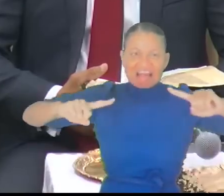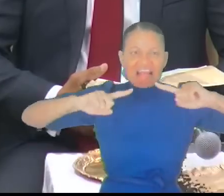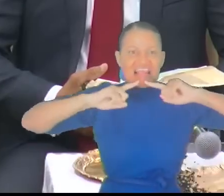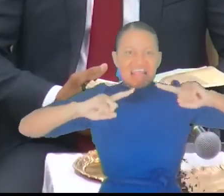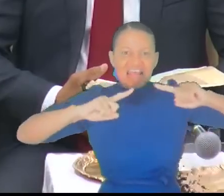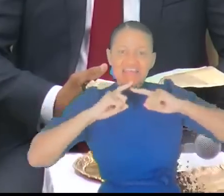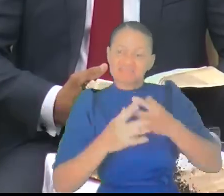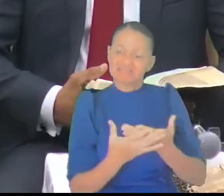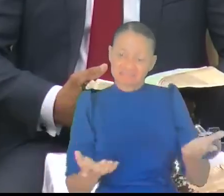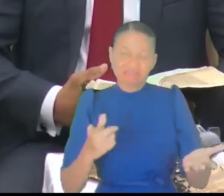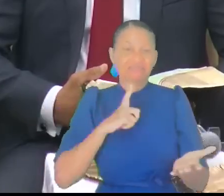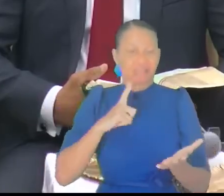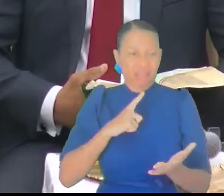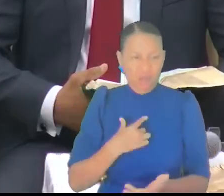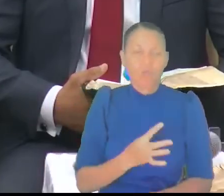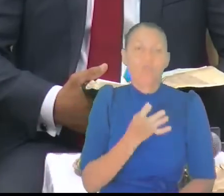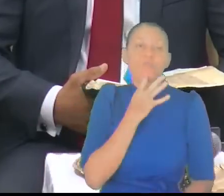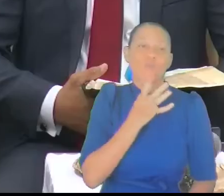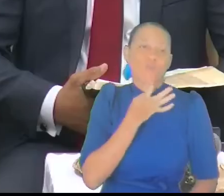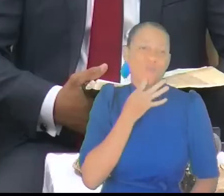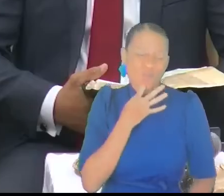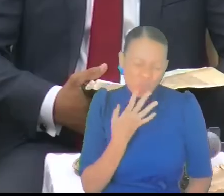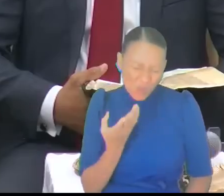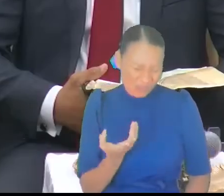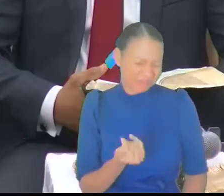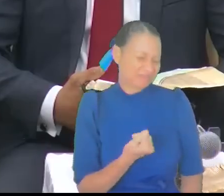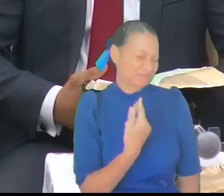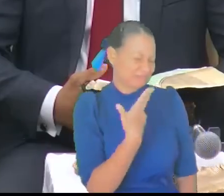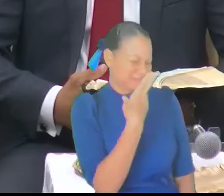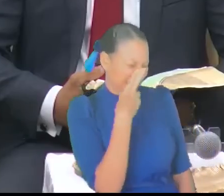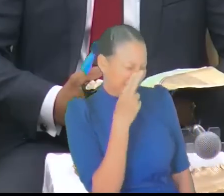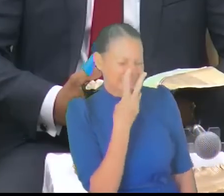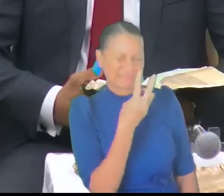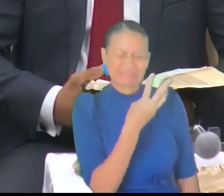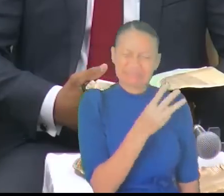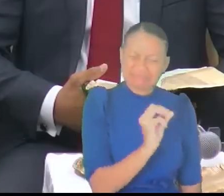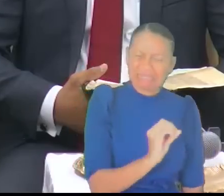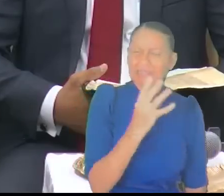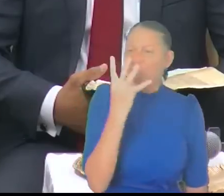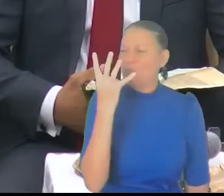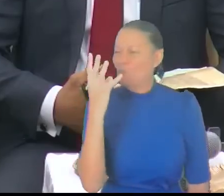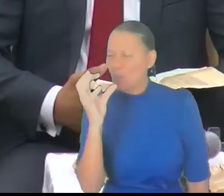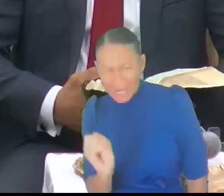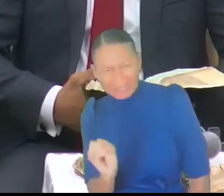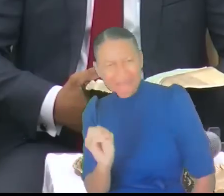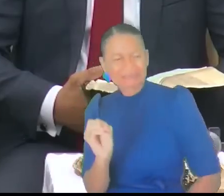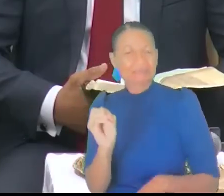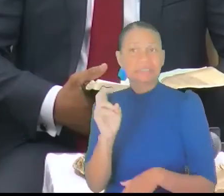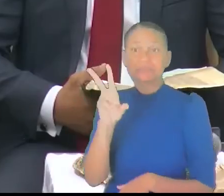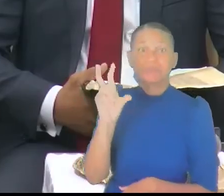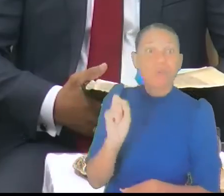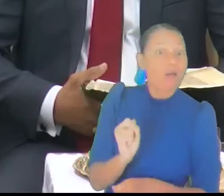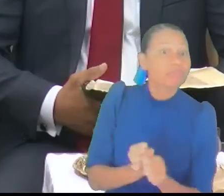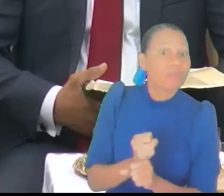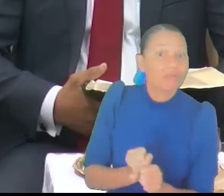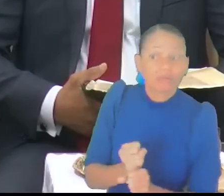Eu conheço crente, irmão, que já tem 30, 40, 50 anos de crente, e a treva ainda é mais